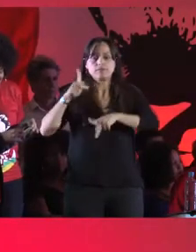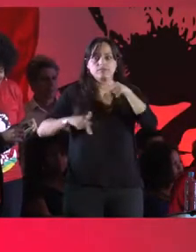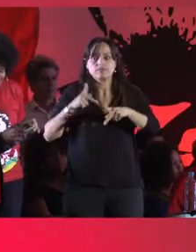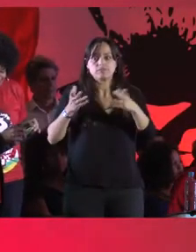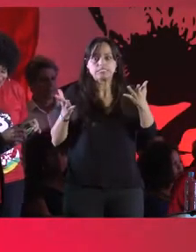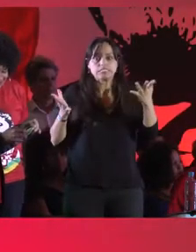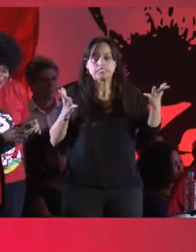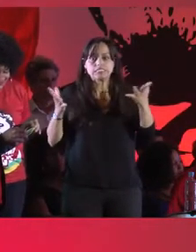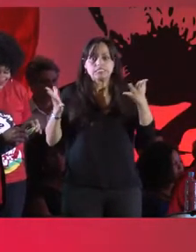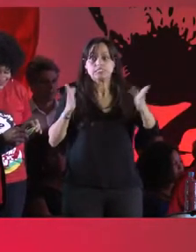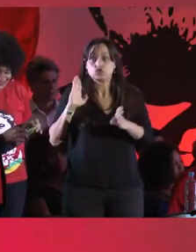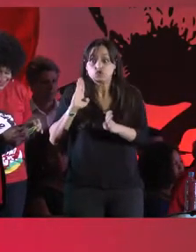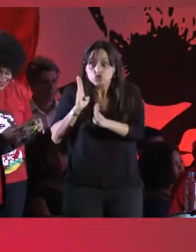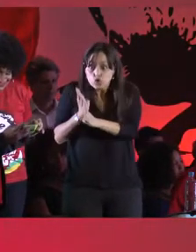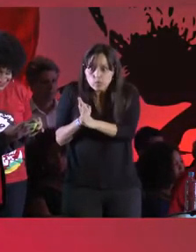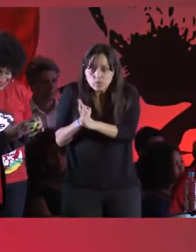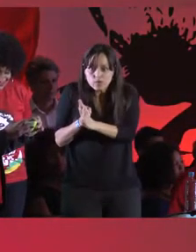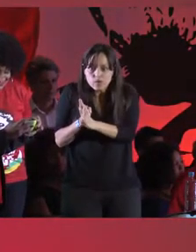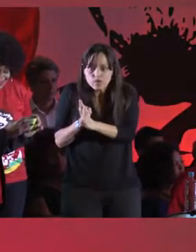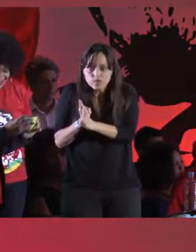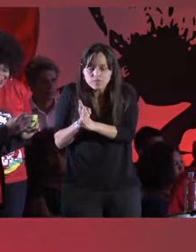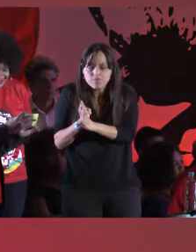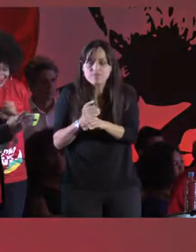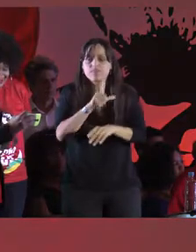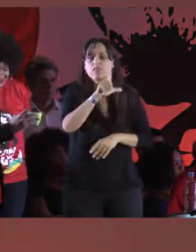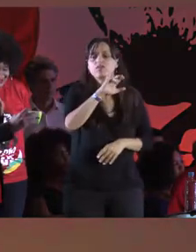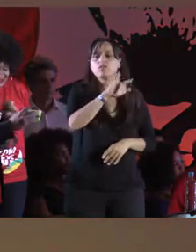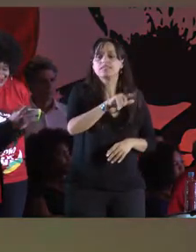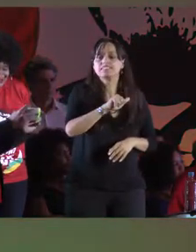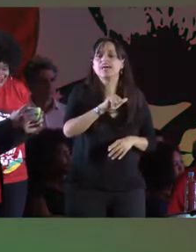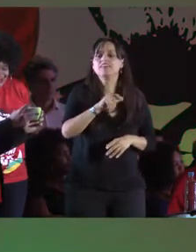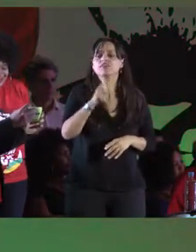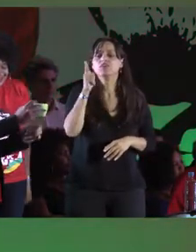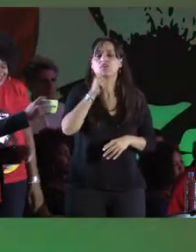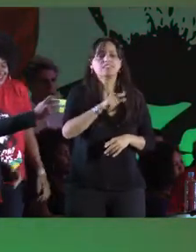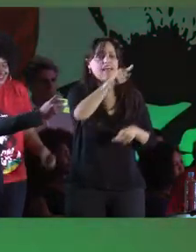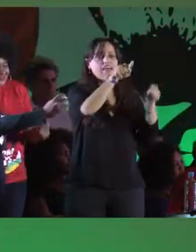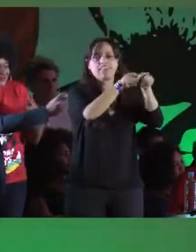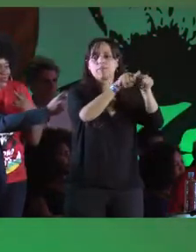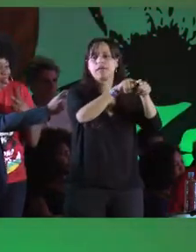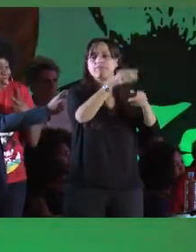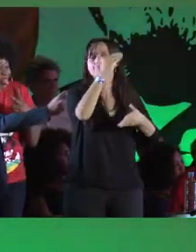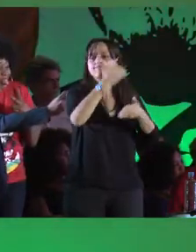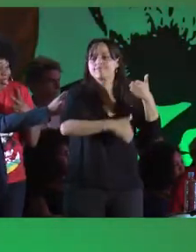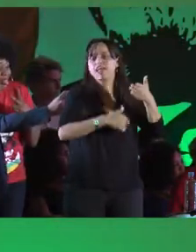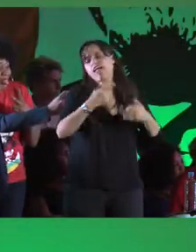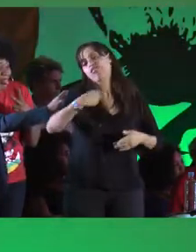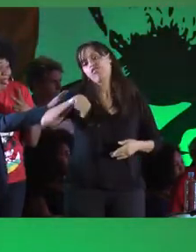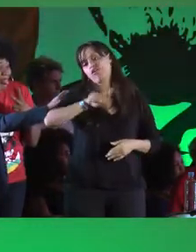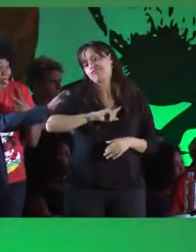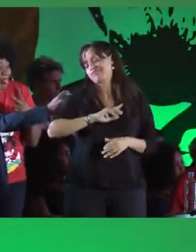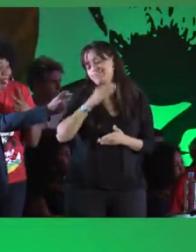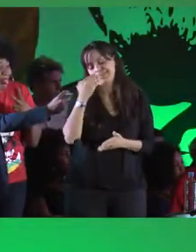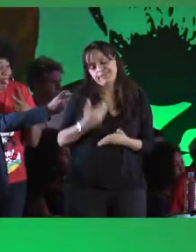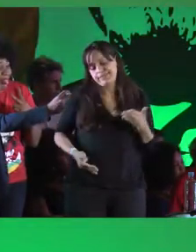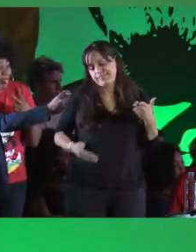quando o povo descobriu que a Luiza Erundina tinha isentado eles, nós já tínhamos perdido as